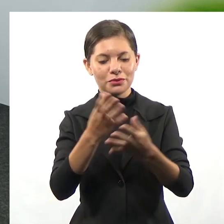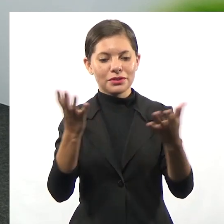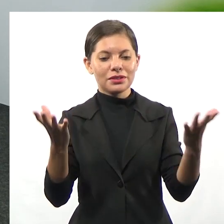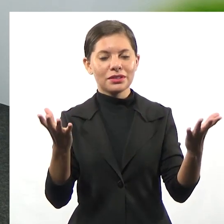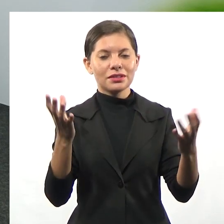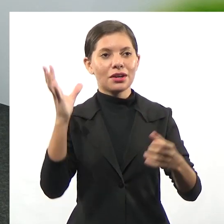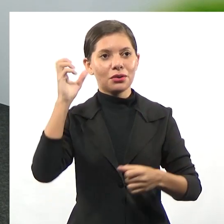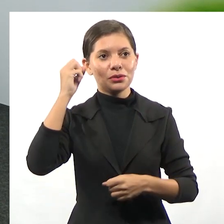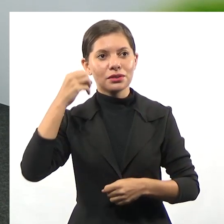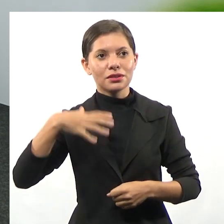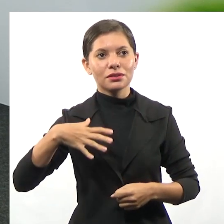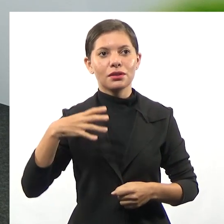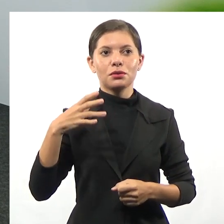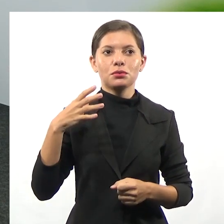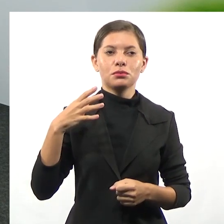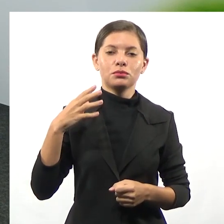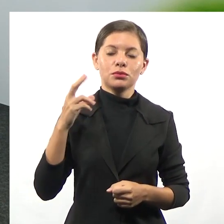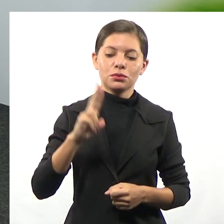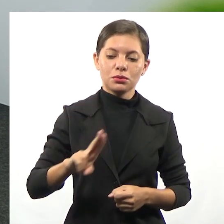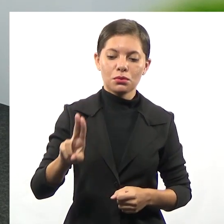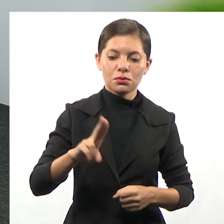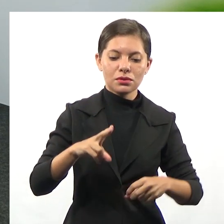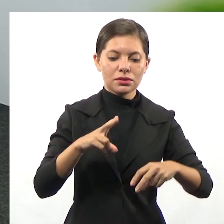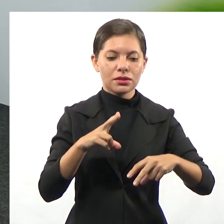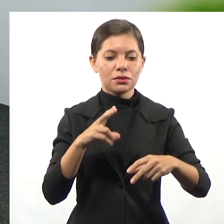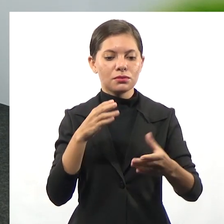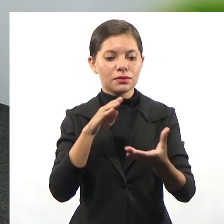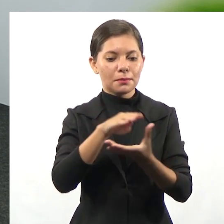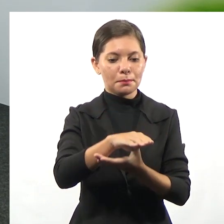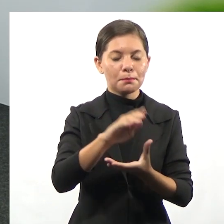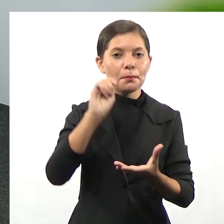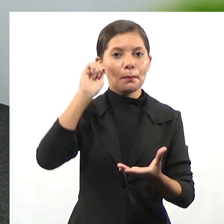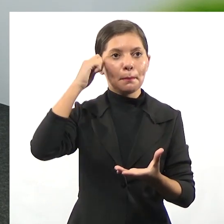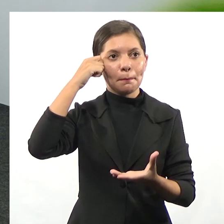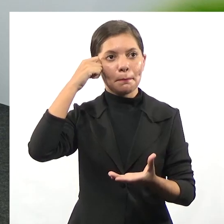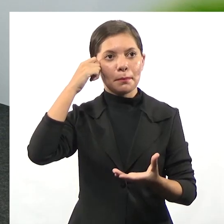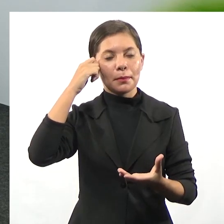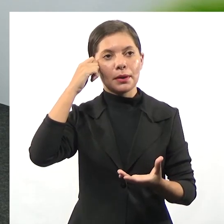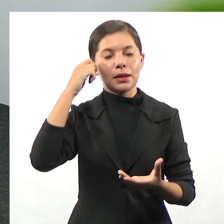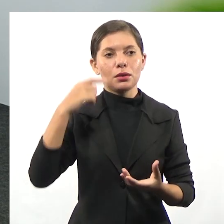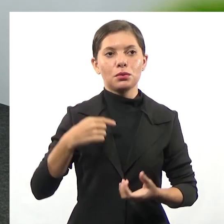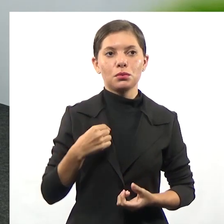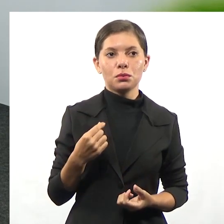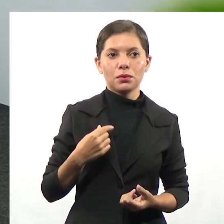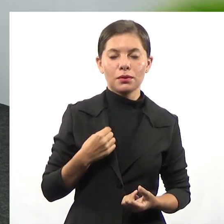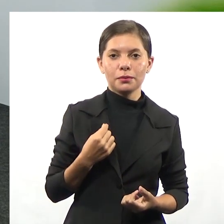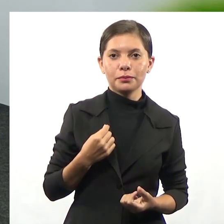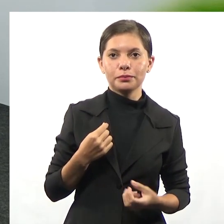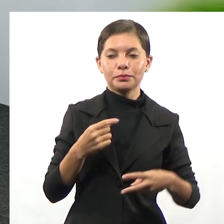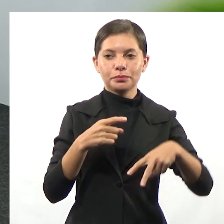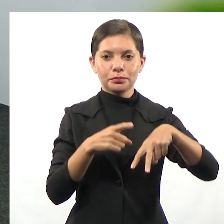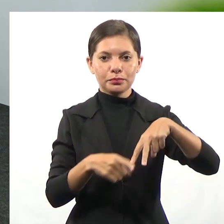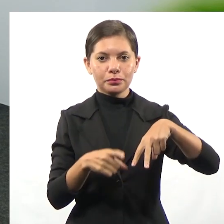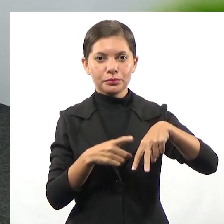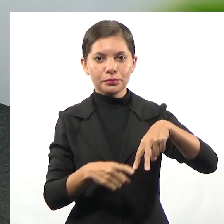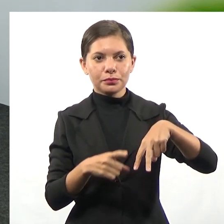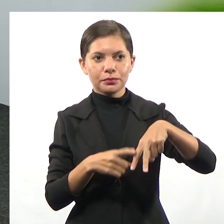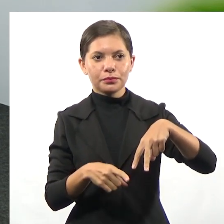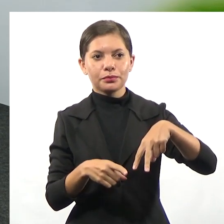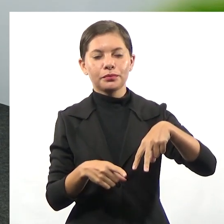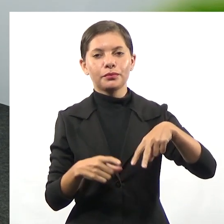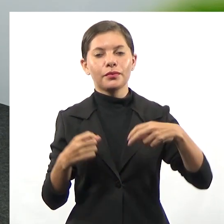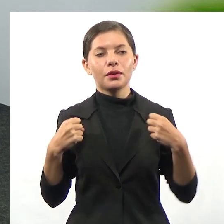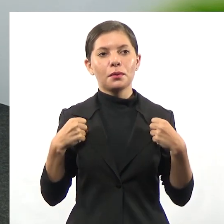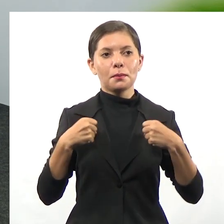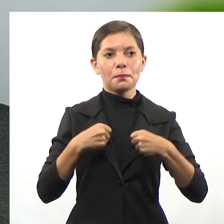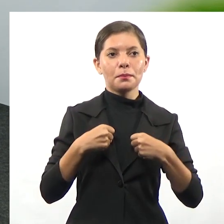com detalhes listrados em vermelho e branco, um blazer cinza sobre essa camisa social. Como